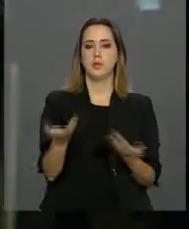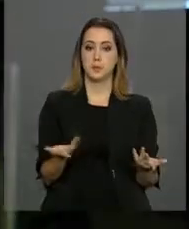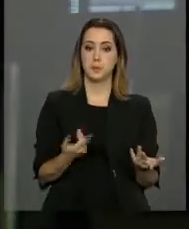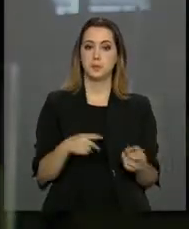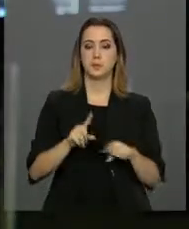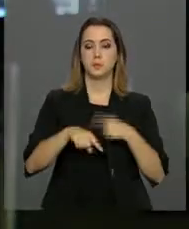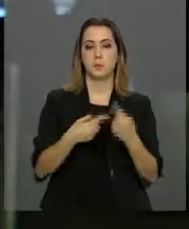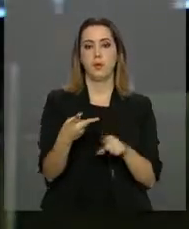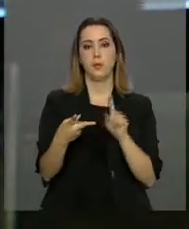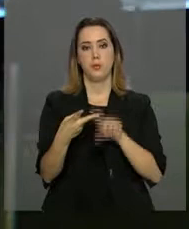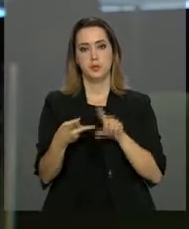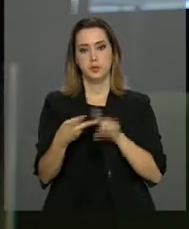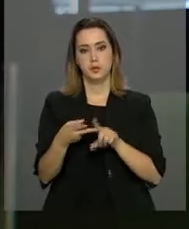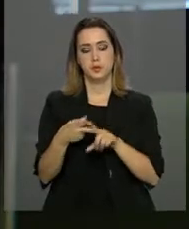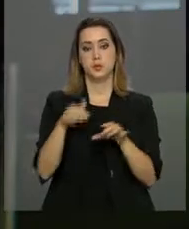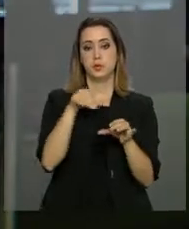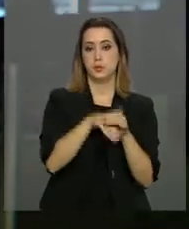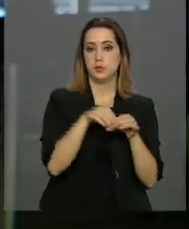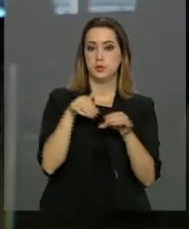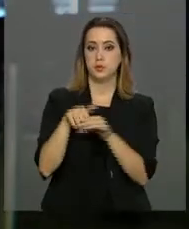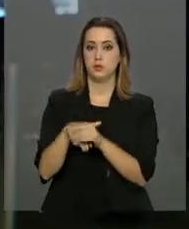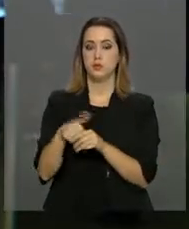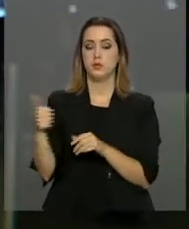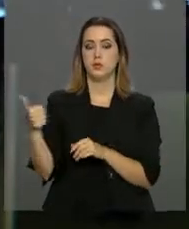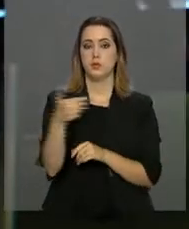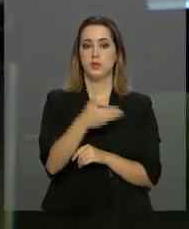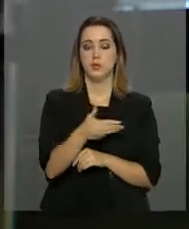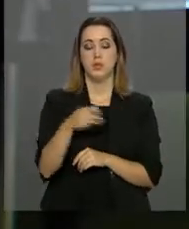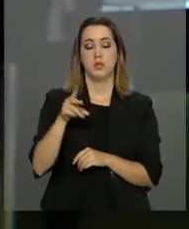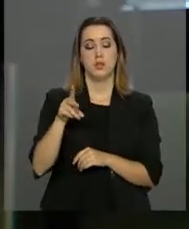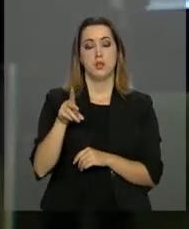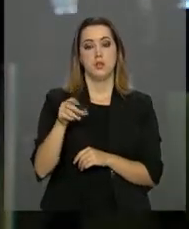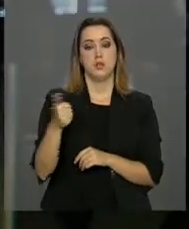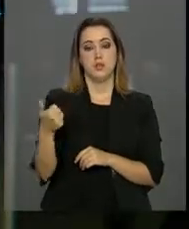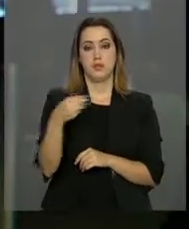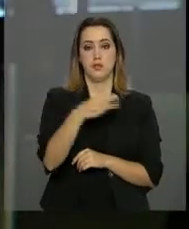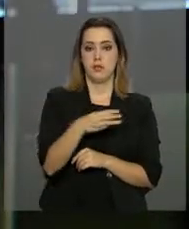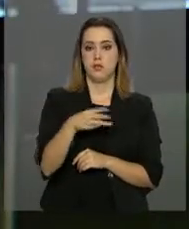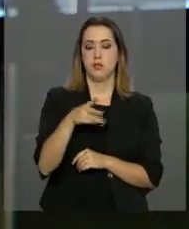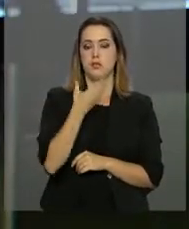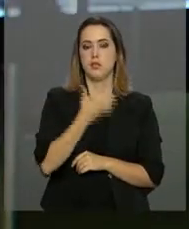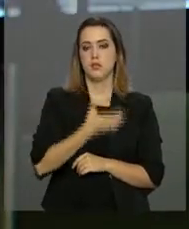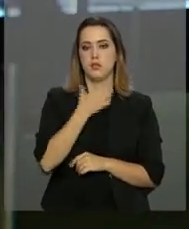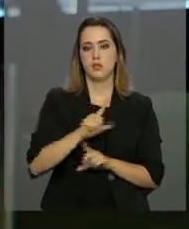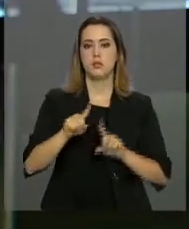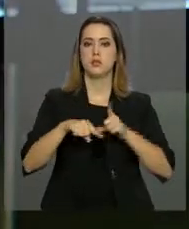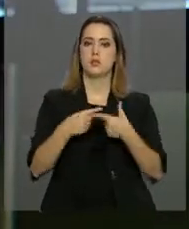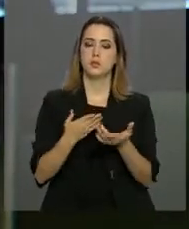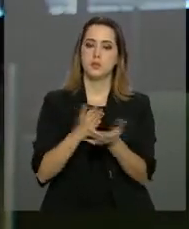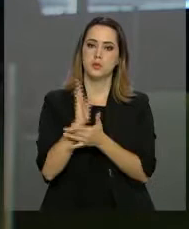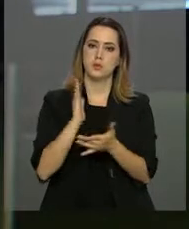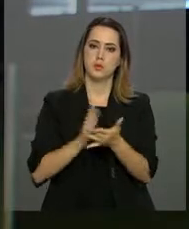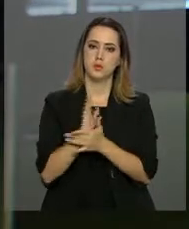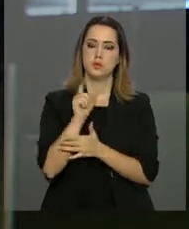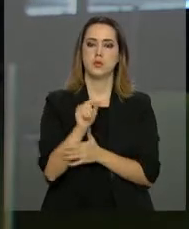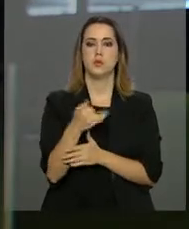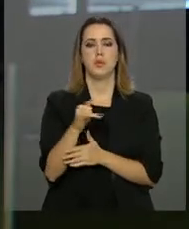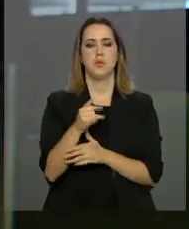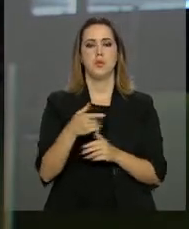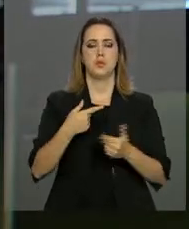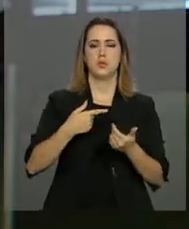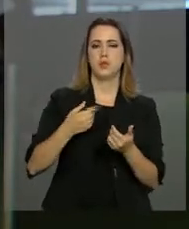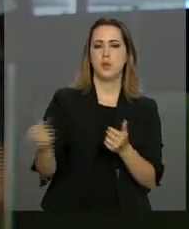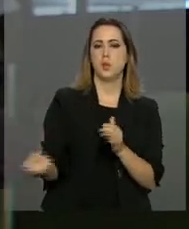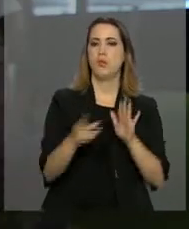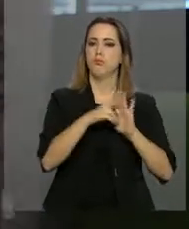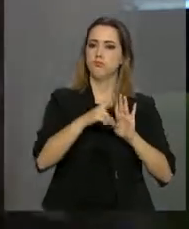está marcada para o dia 13 de dezembro se ela for aprovada pelos senadores sem alterações será promulgada pelo congresso nacional